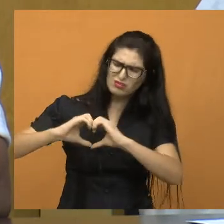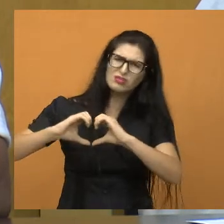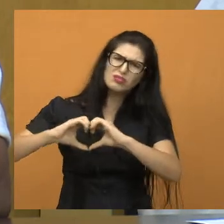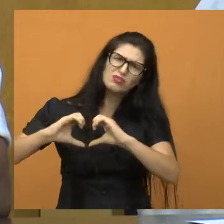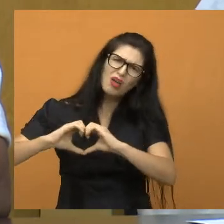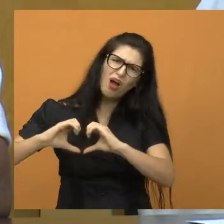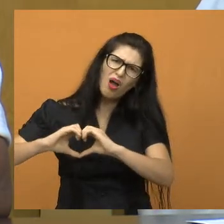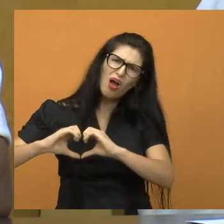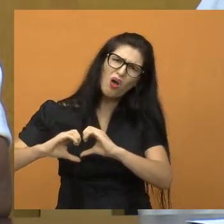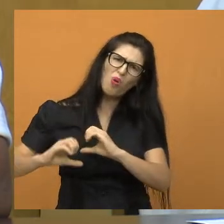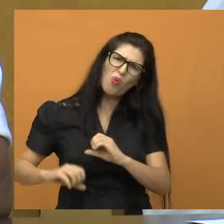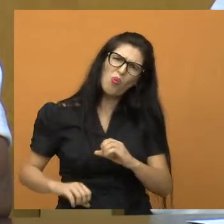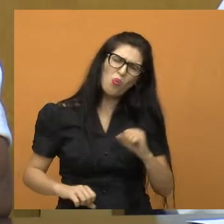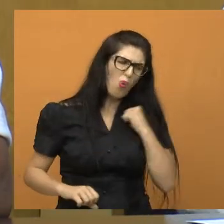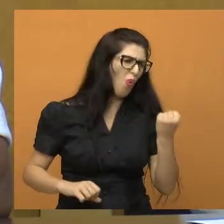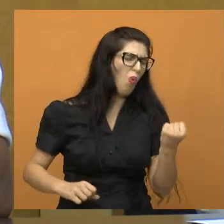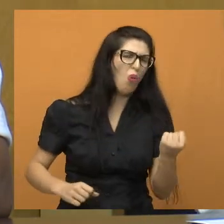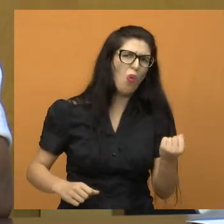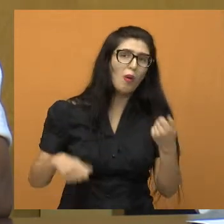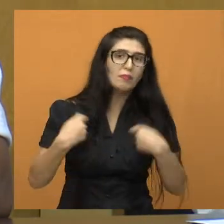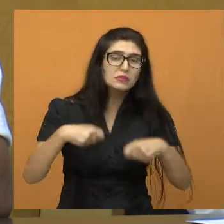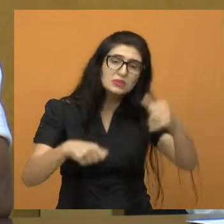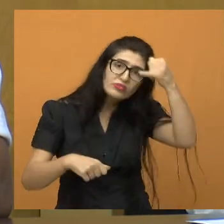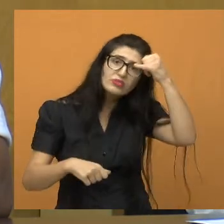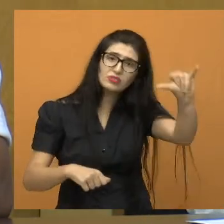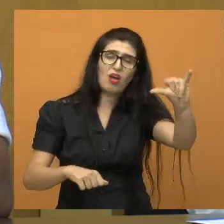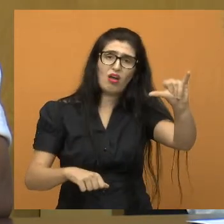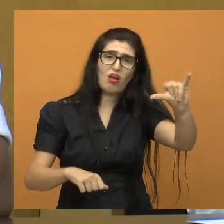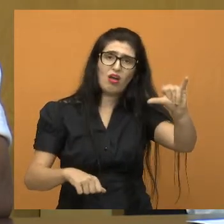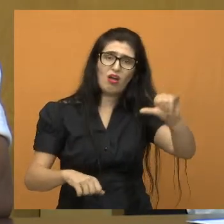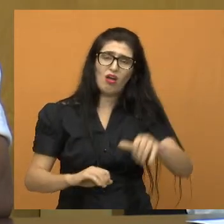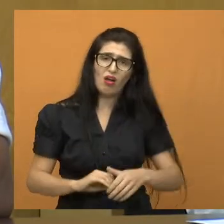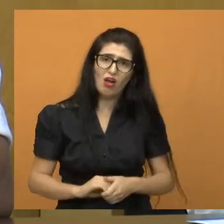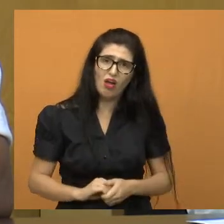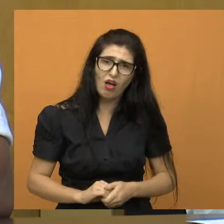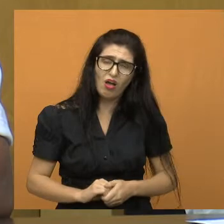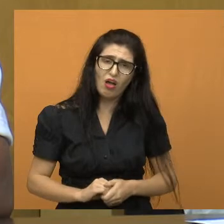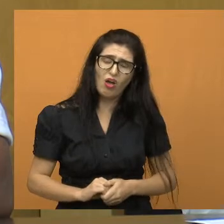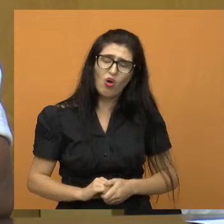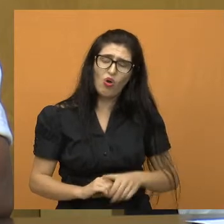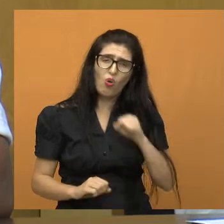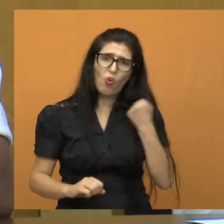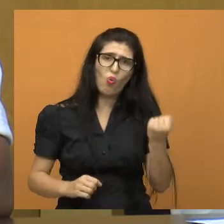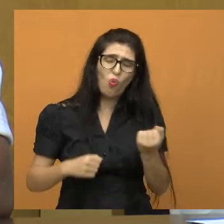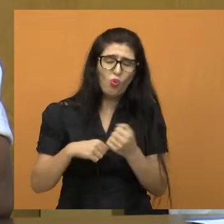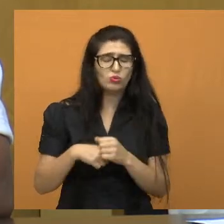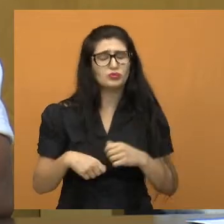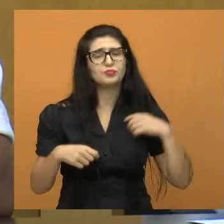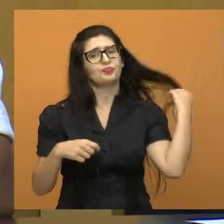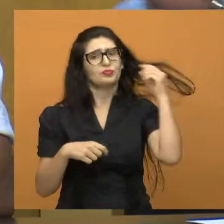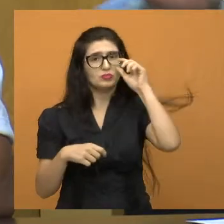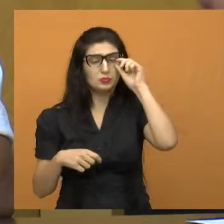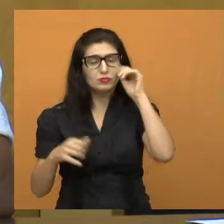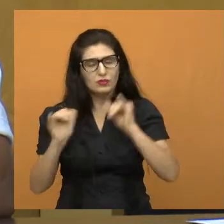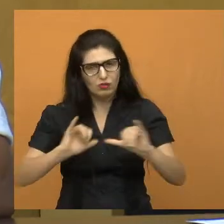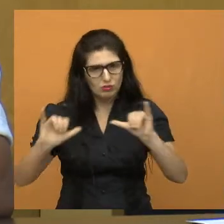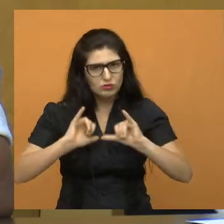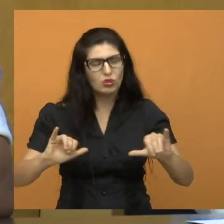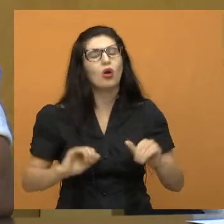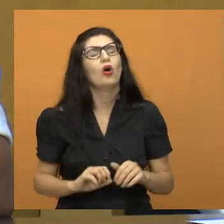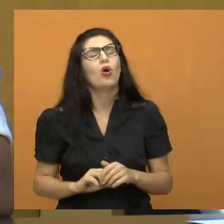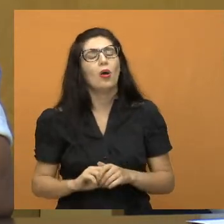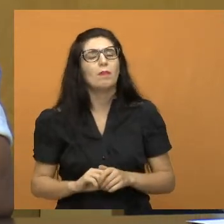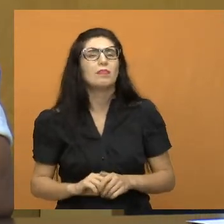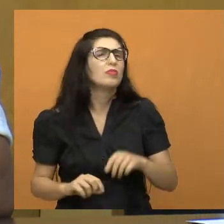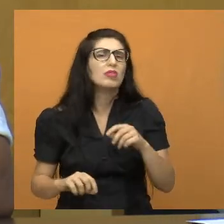extra-igreja. Nós precisamos, a reflexão da campanha é nesse sentido. Não só falar para a sociedade, apontar para o